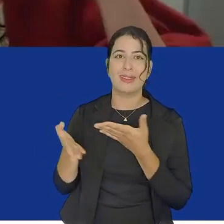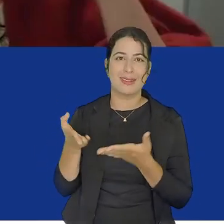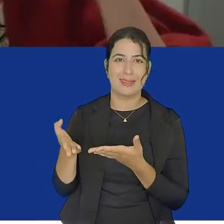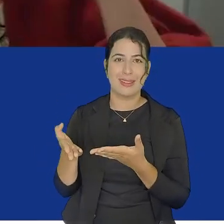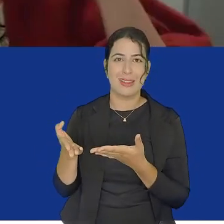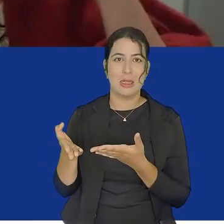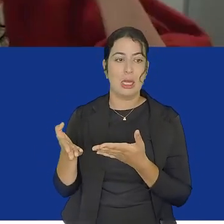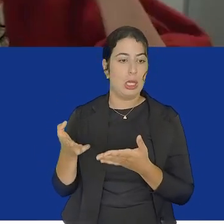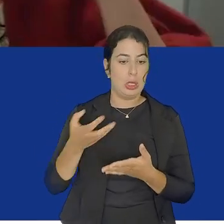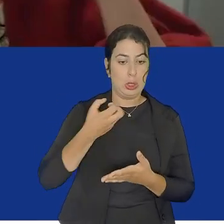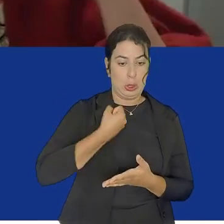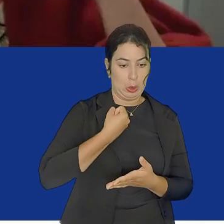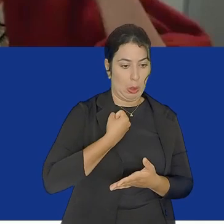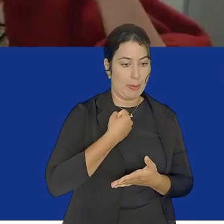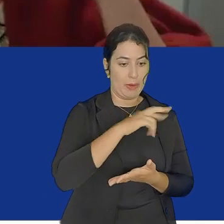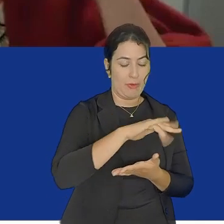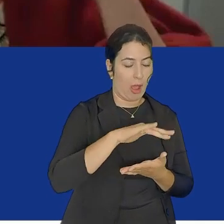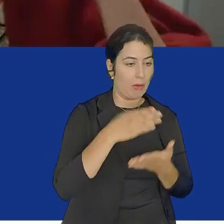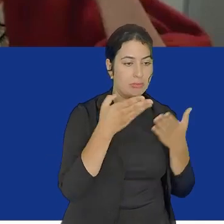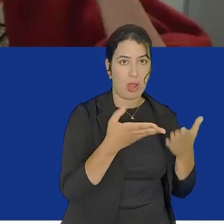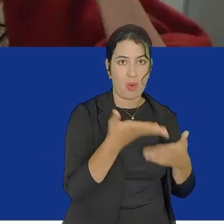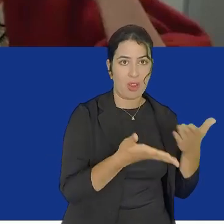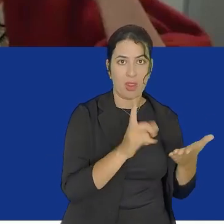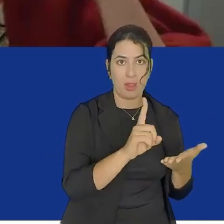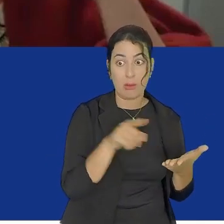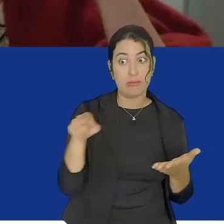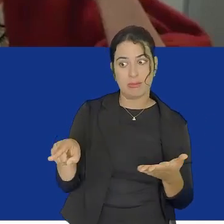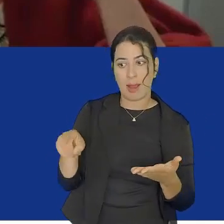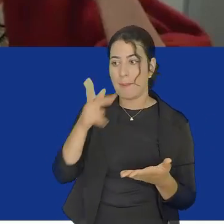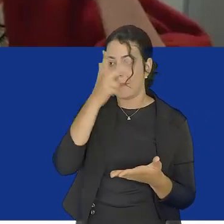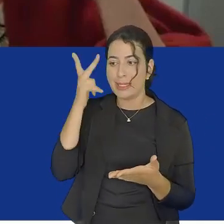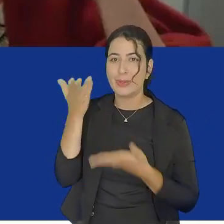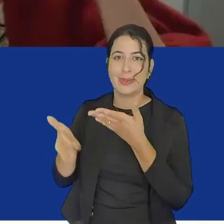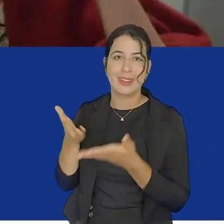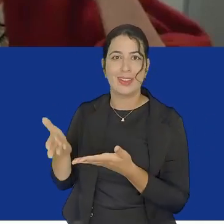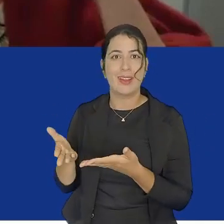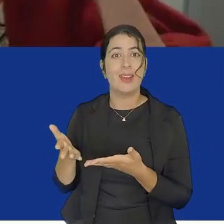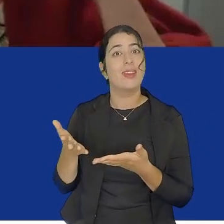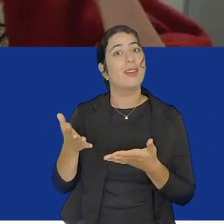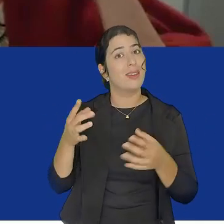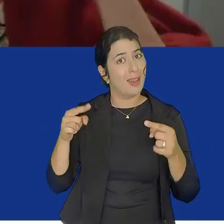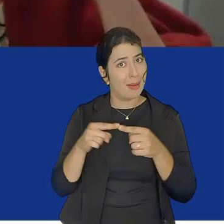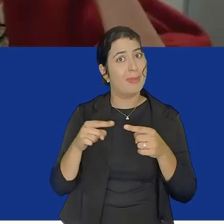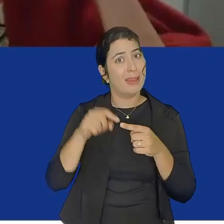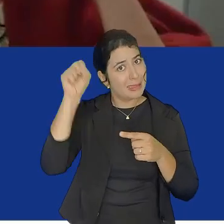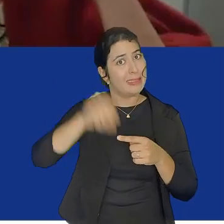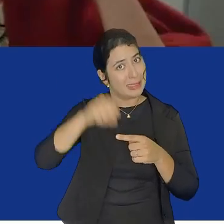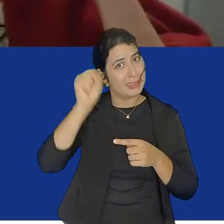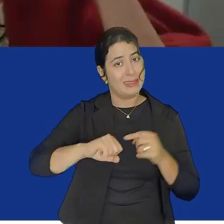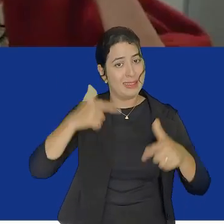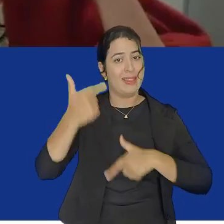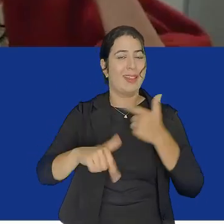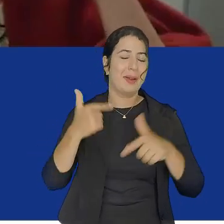isso ainda é muito difícil, né, da gente mudar essa percepção. E eu fico muito intrigada, assim, querendo estudar e entender como